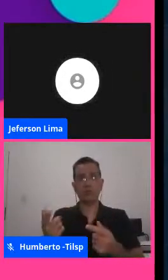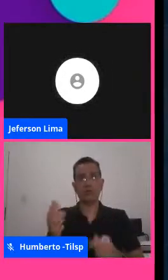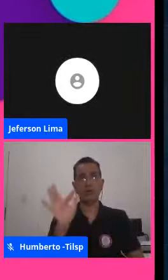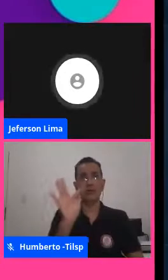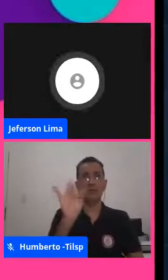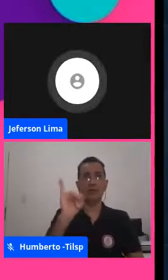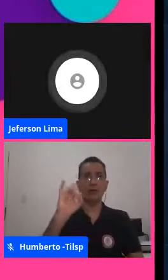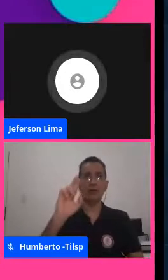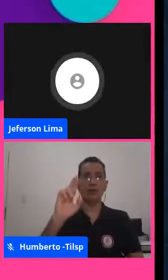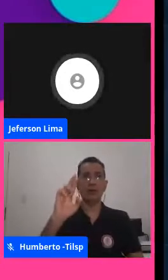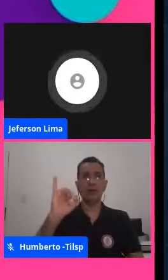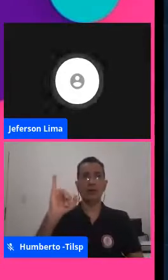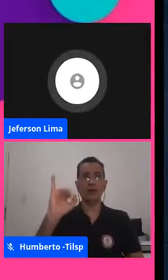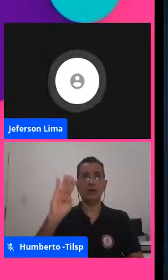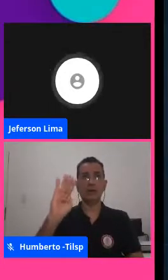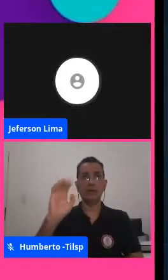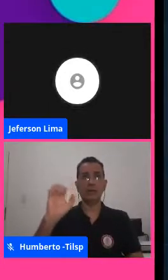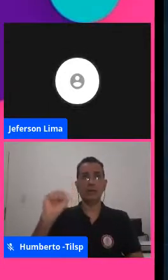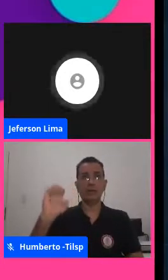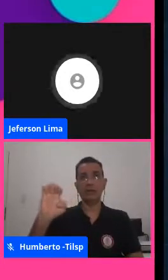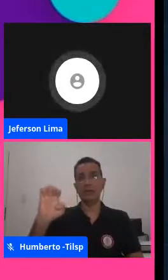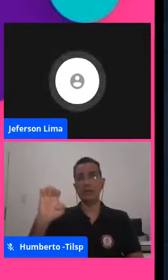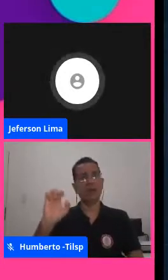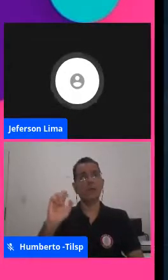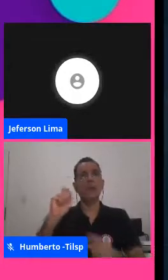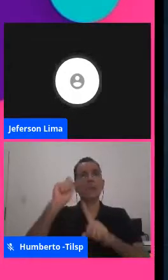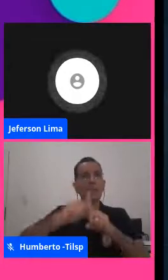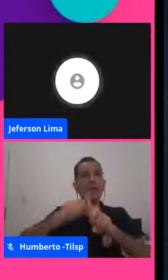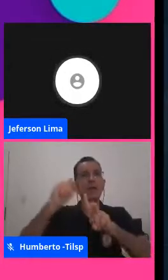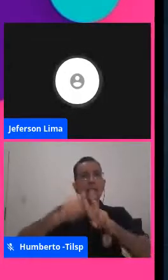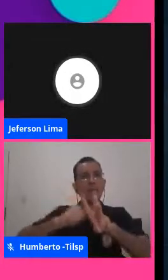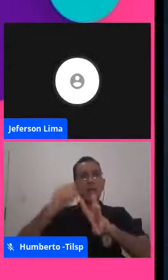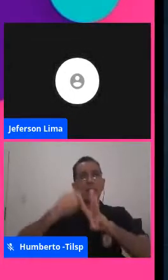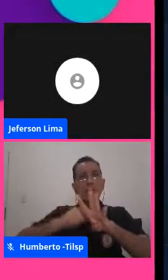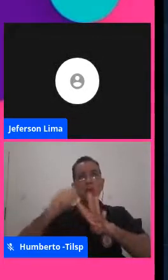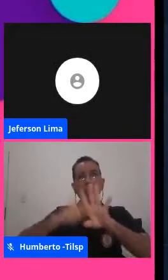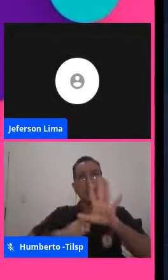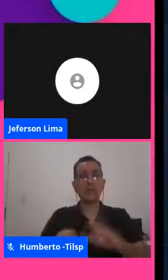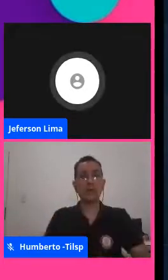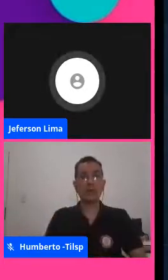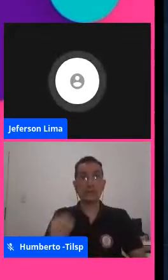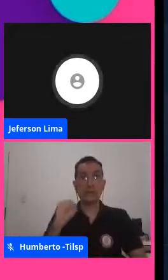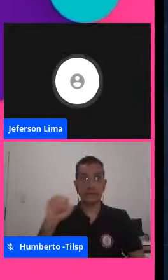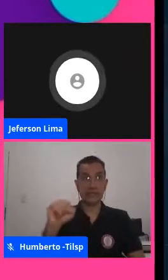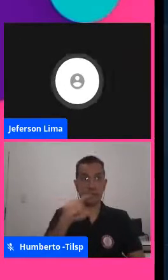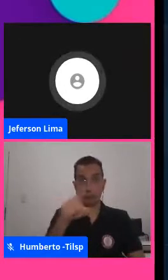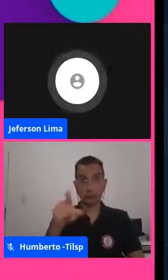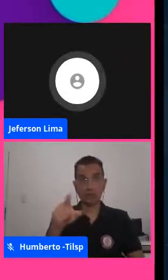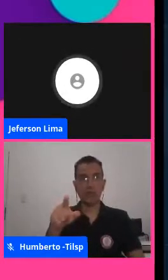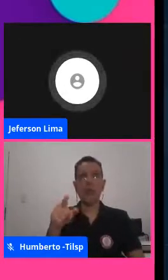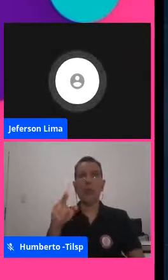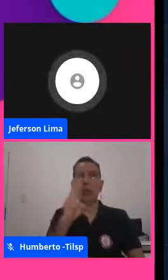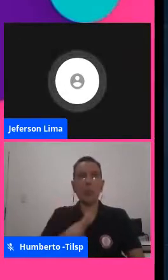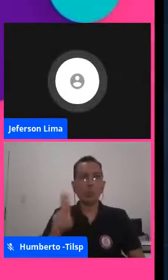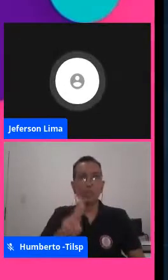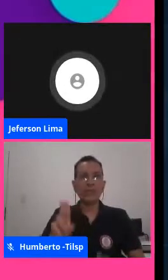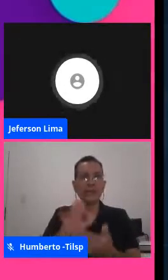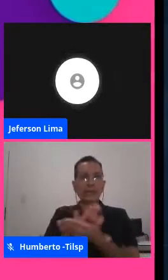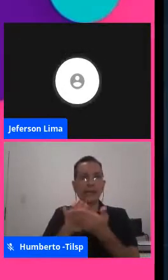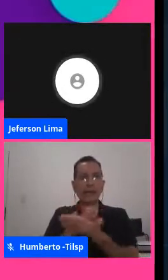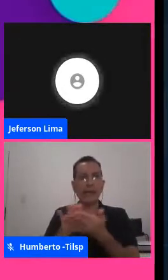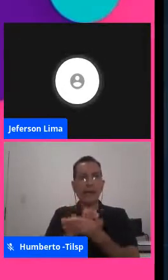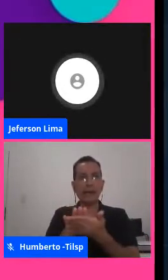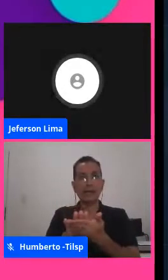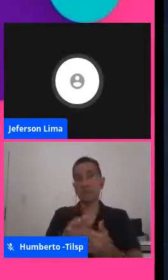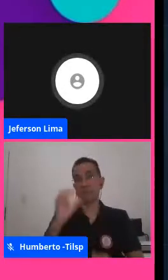mês. E se você não gastar nada, sua cobrança é de $0. essa cobrança de $0 era só para garantir